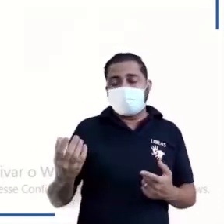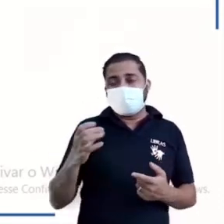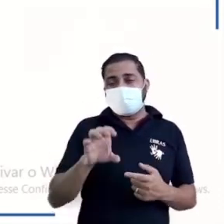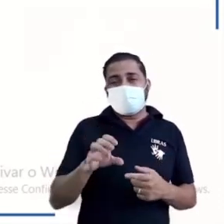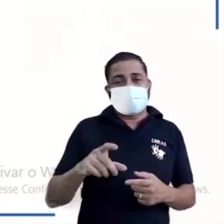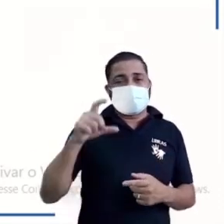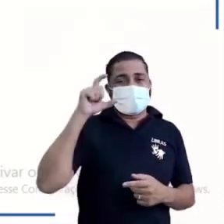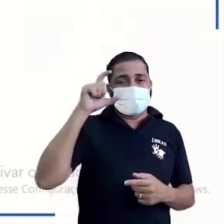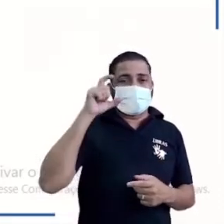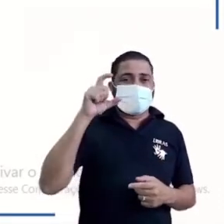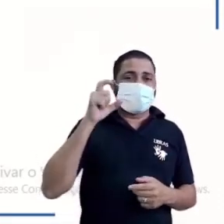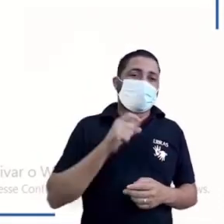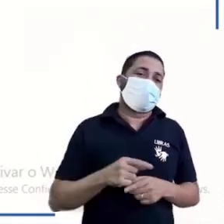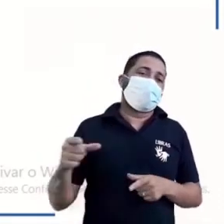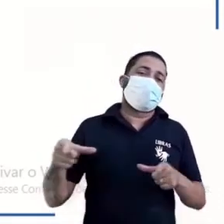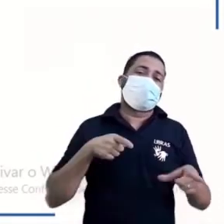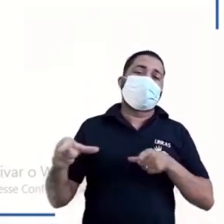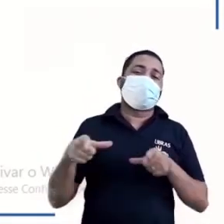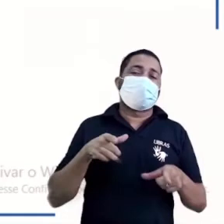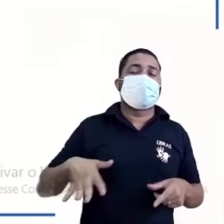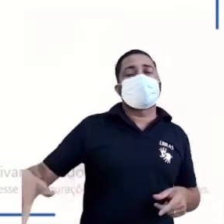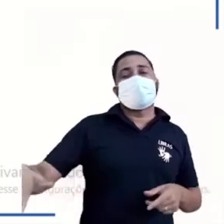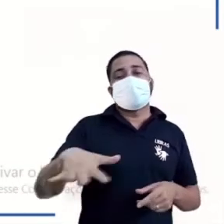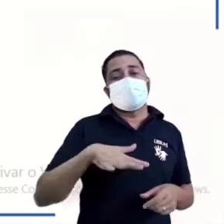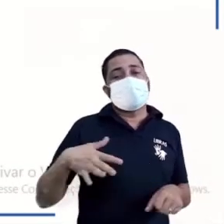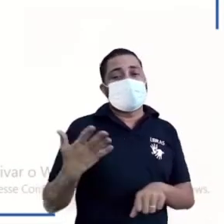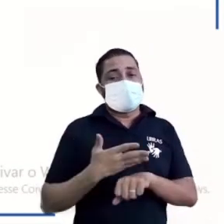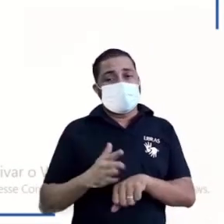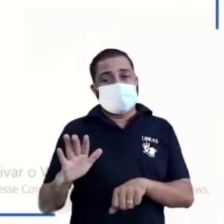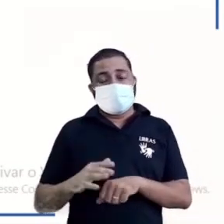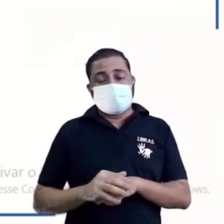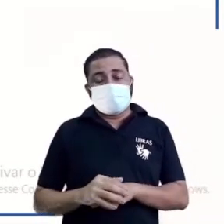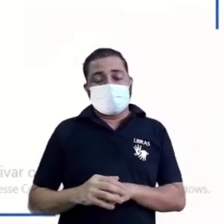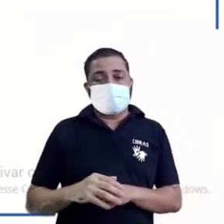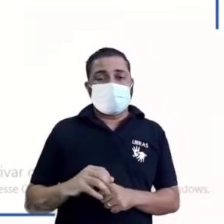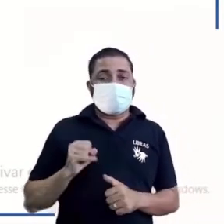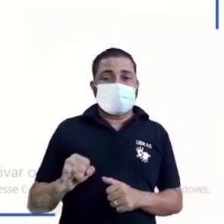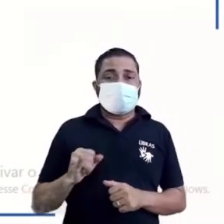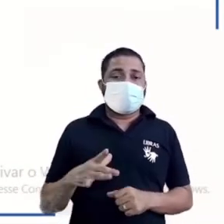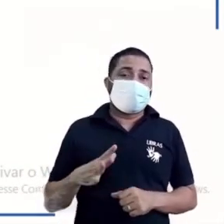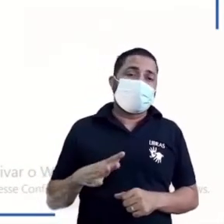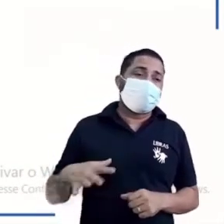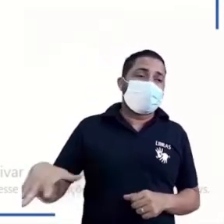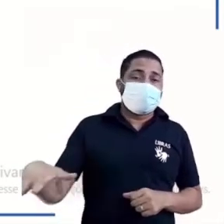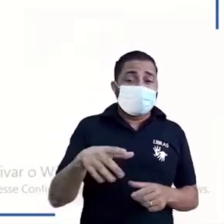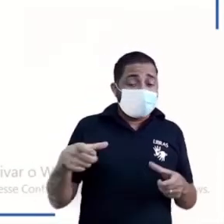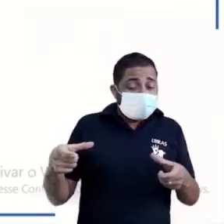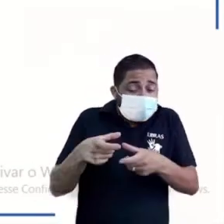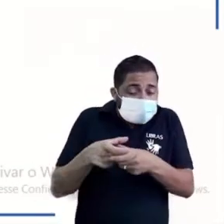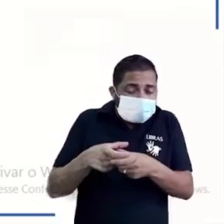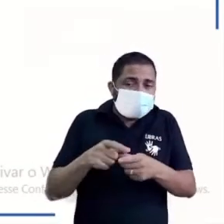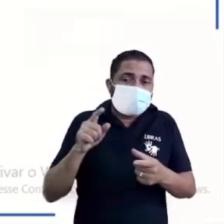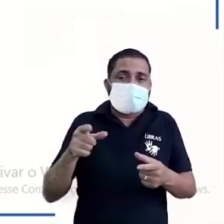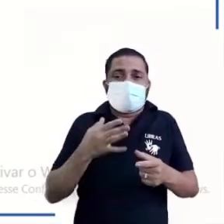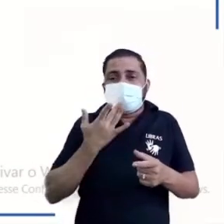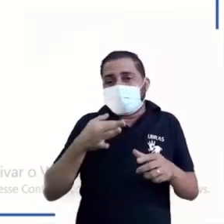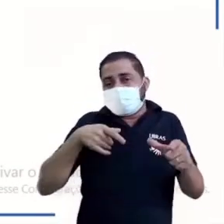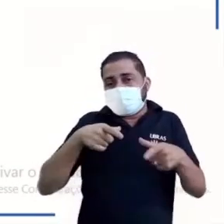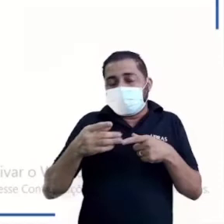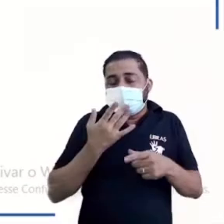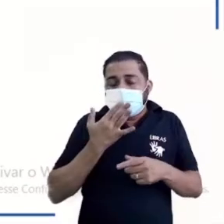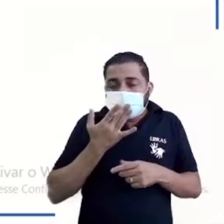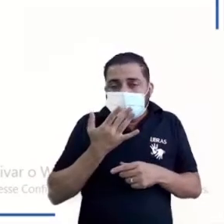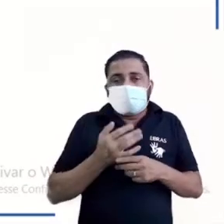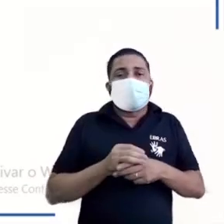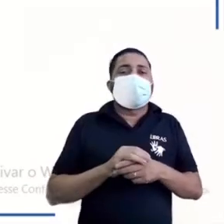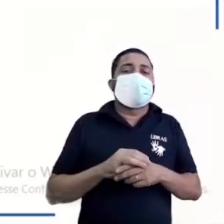muito interessante, você trabalhar com um ambiente branco, né? Caso, inclusive, se ele for um ambiente pequeno, e você trabalhar com cores nos objetos